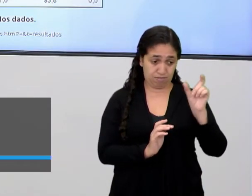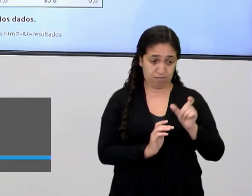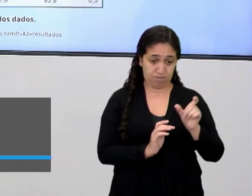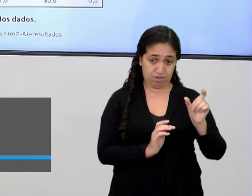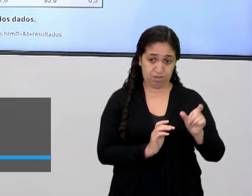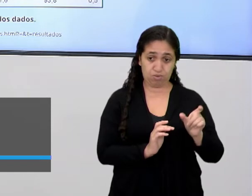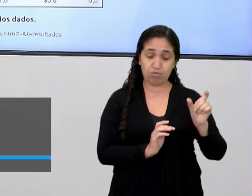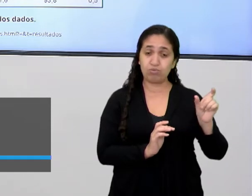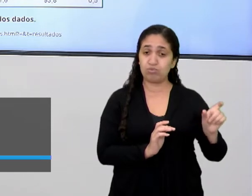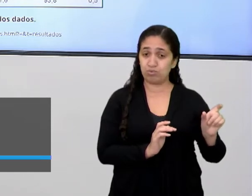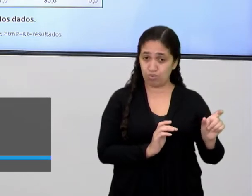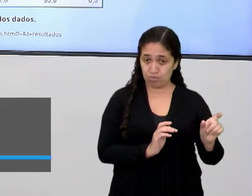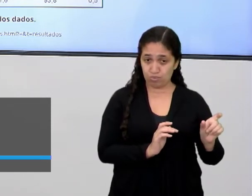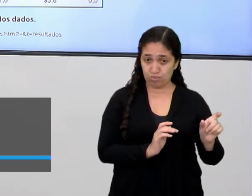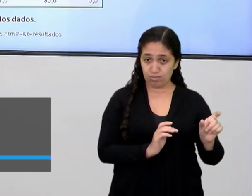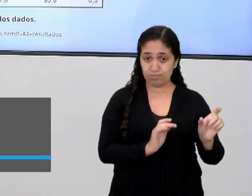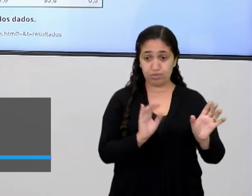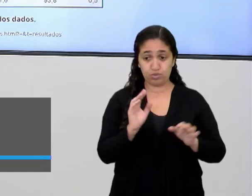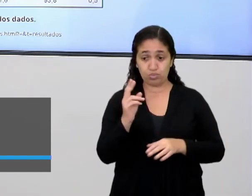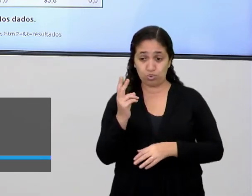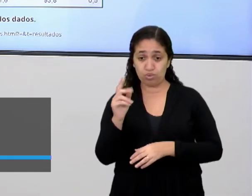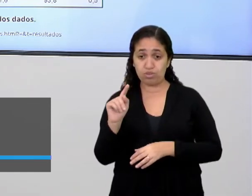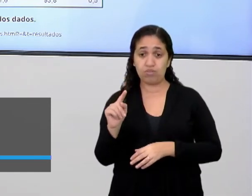É essa a ideia, você tem apenas